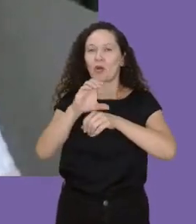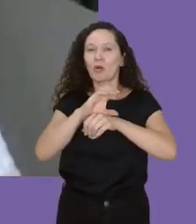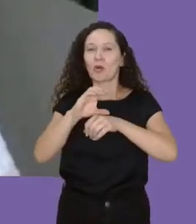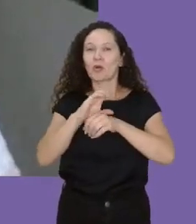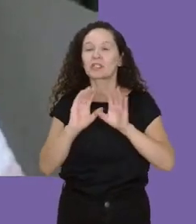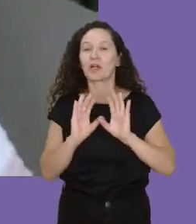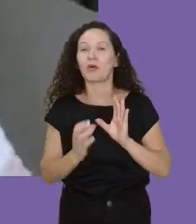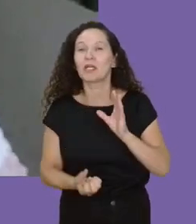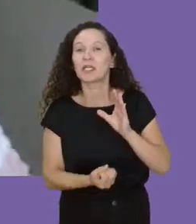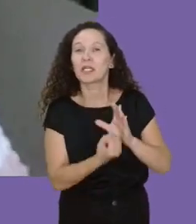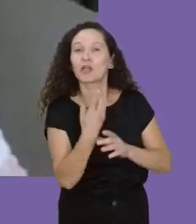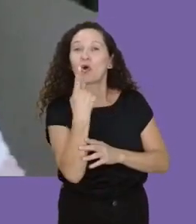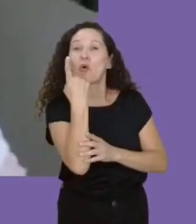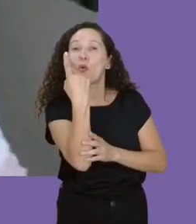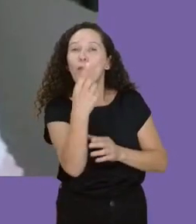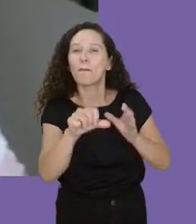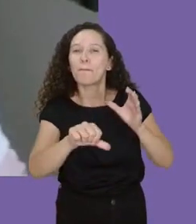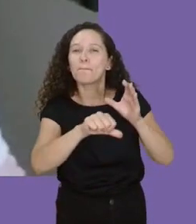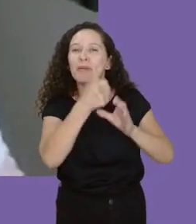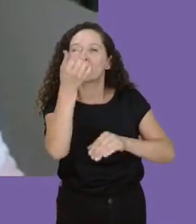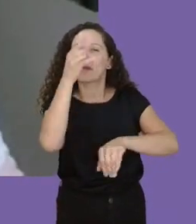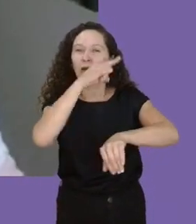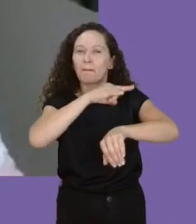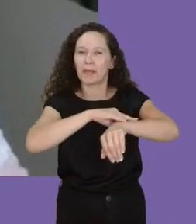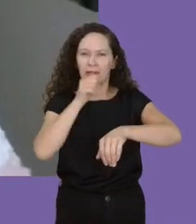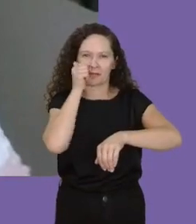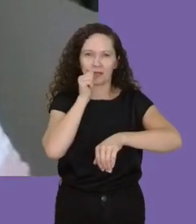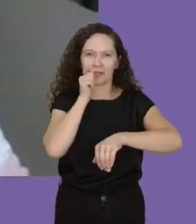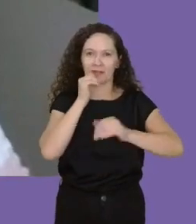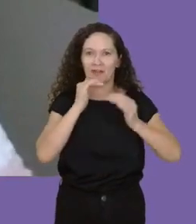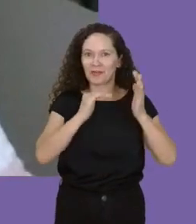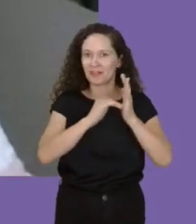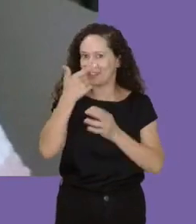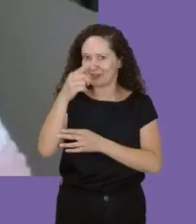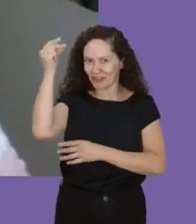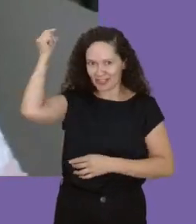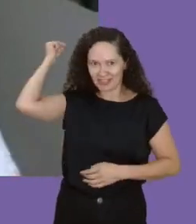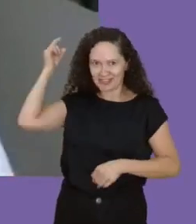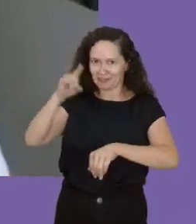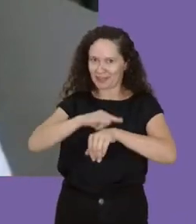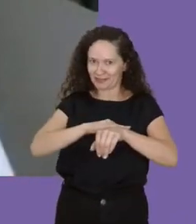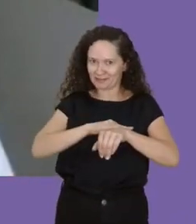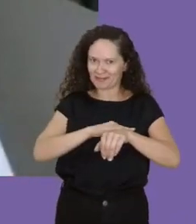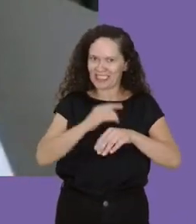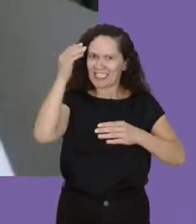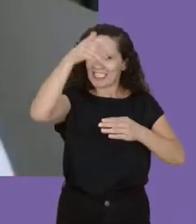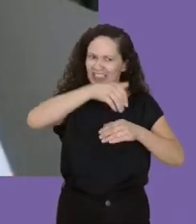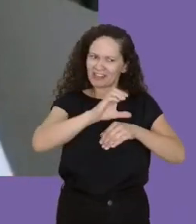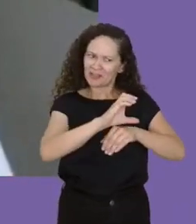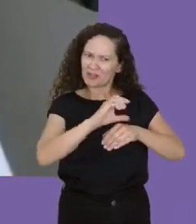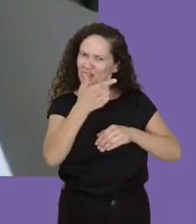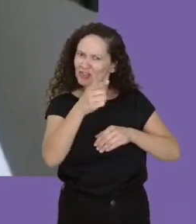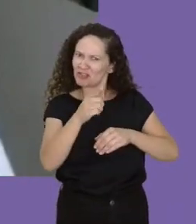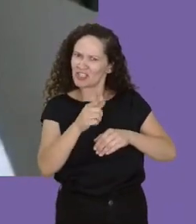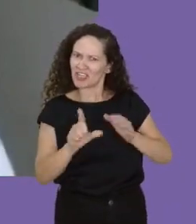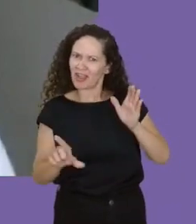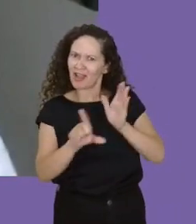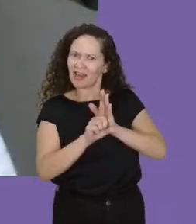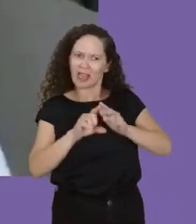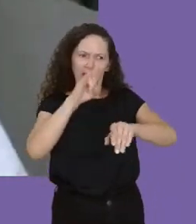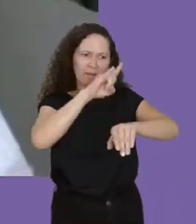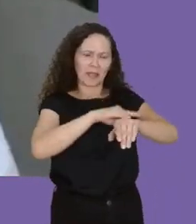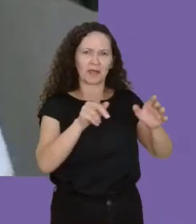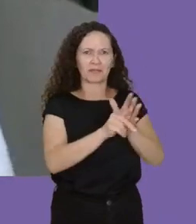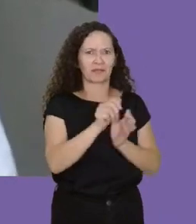banheiro feminino. Então, a nossa estada lá, como parlamentar, nem era prevista de fato, né? Eu tive